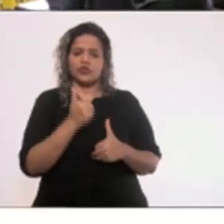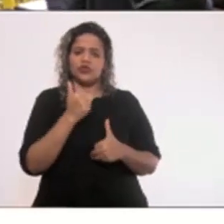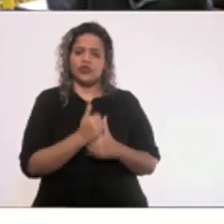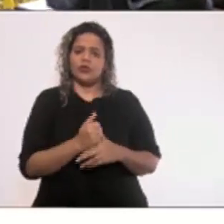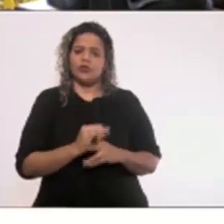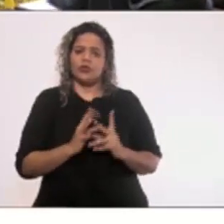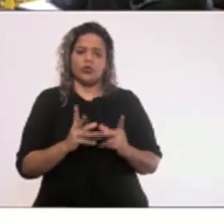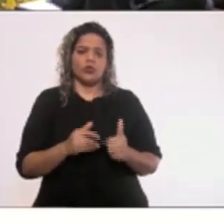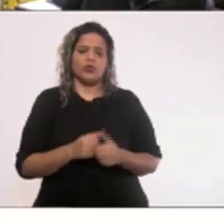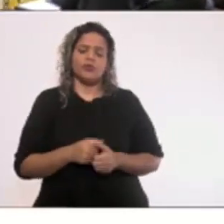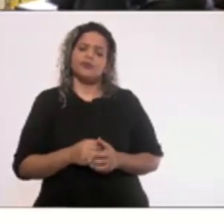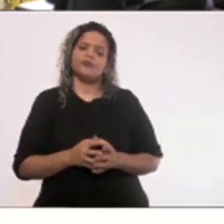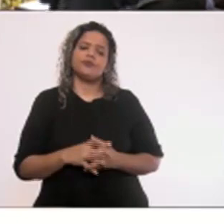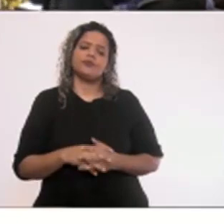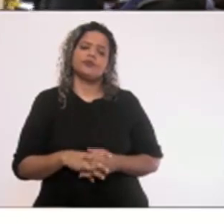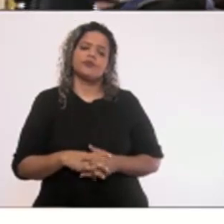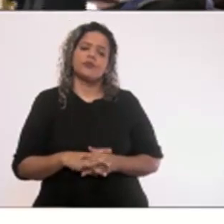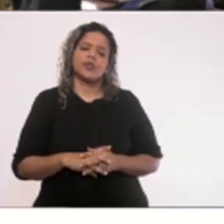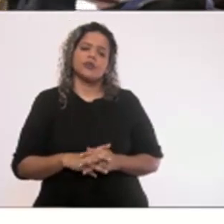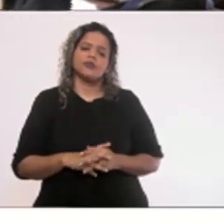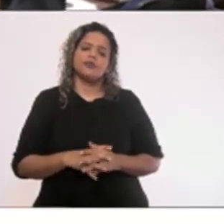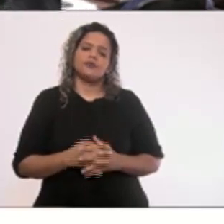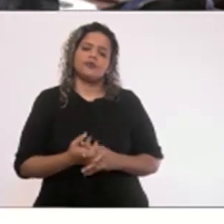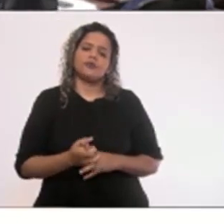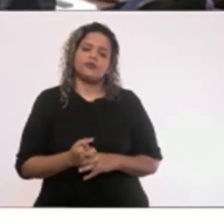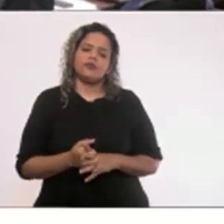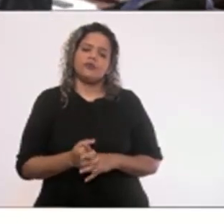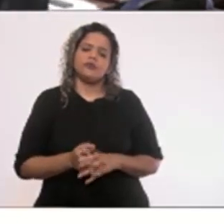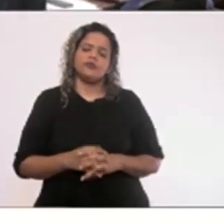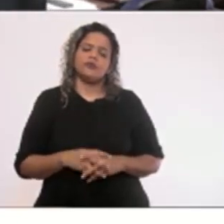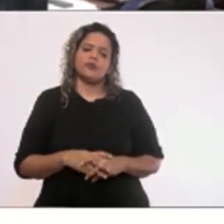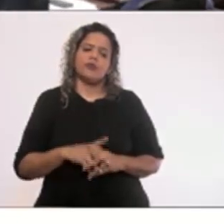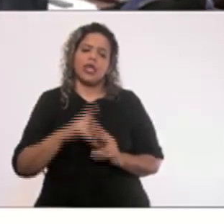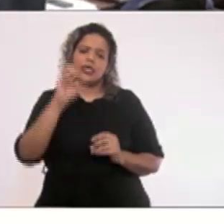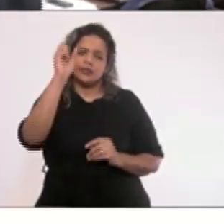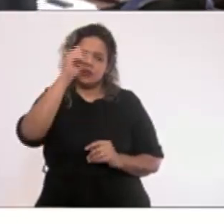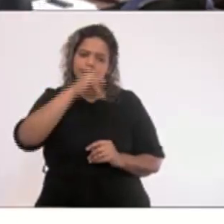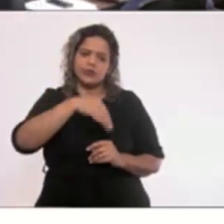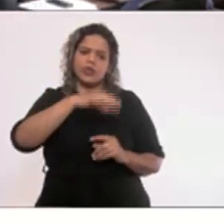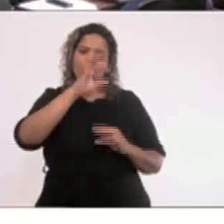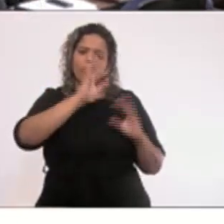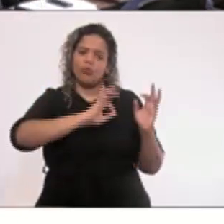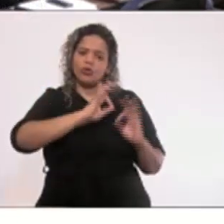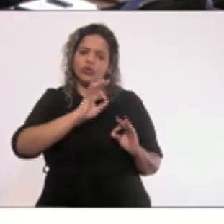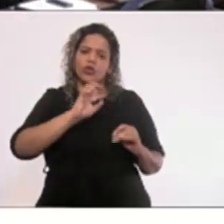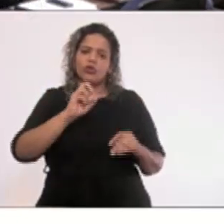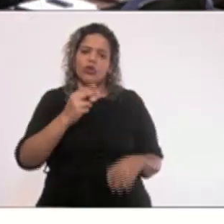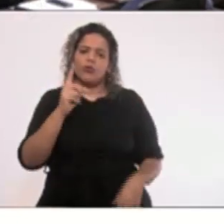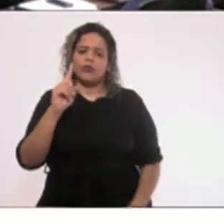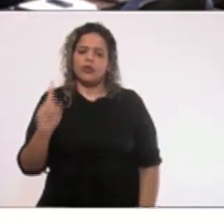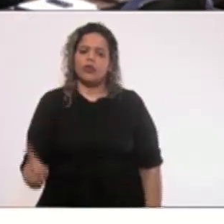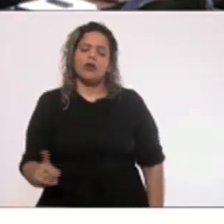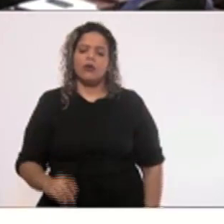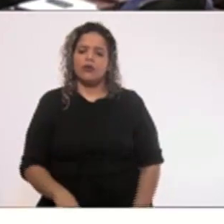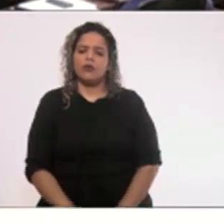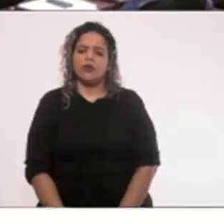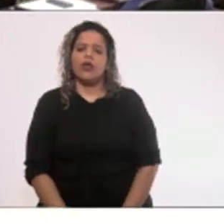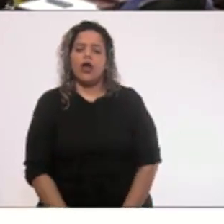ele transformou. Não é isso? Então, é assim ao projeto ou não?